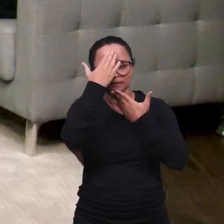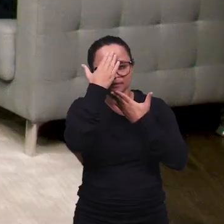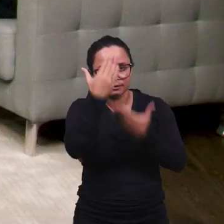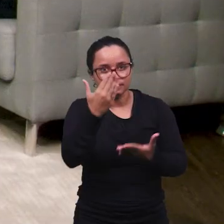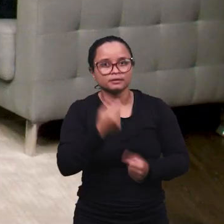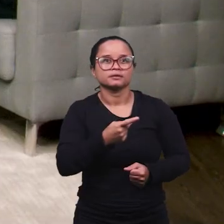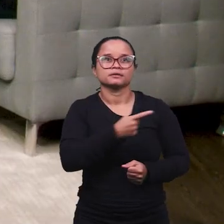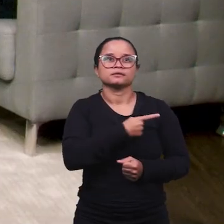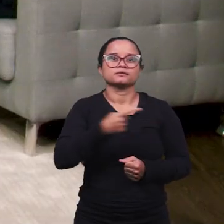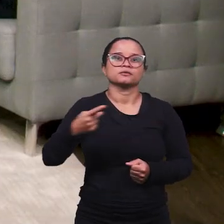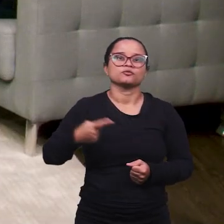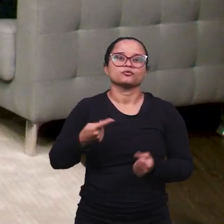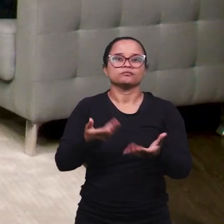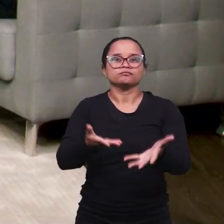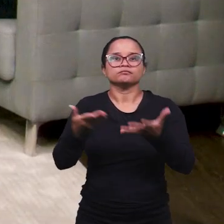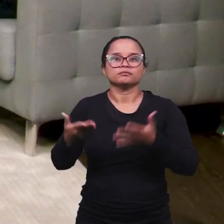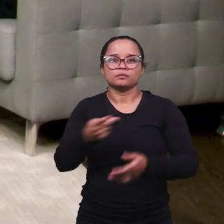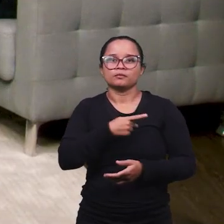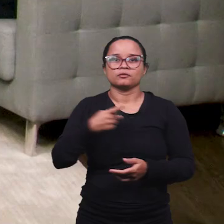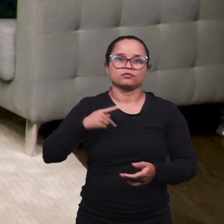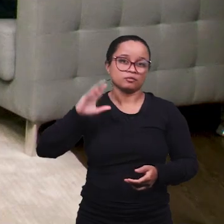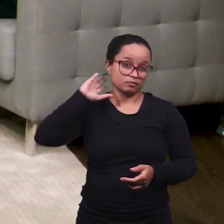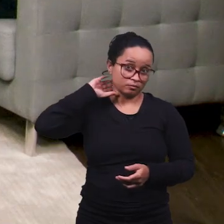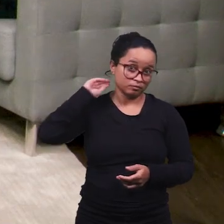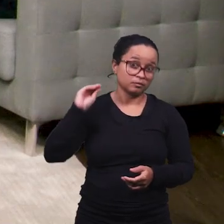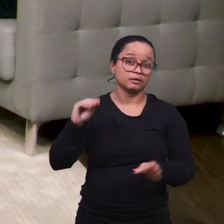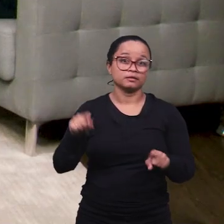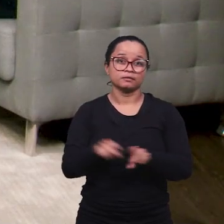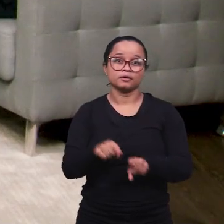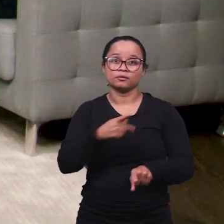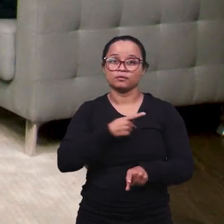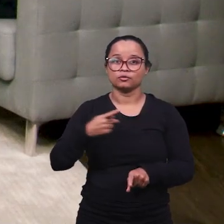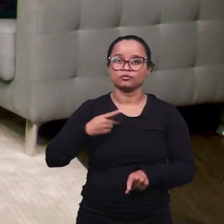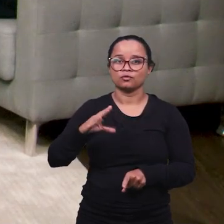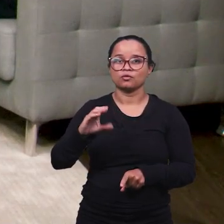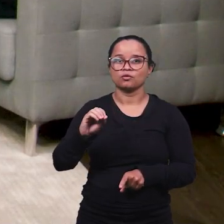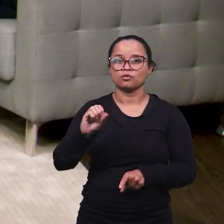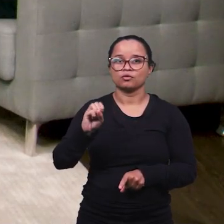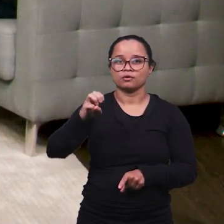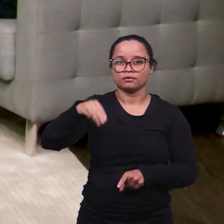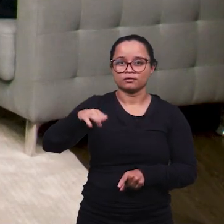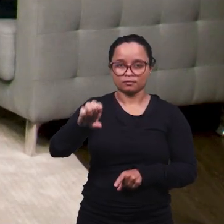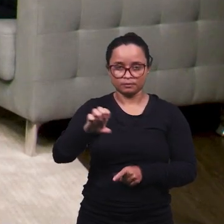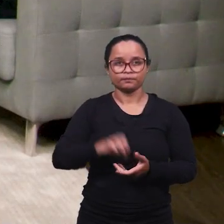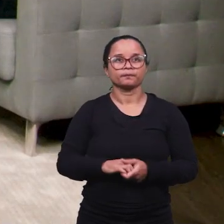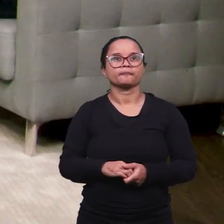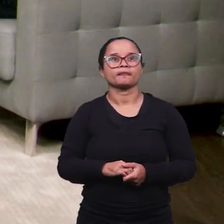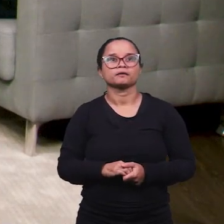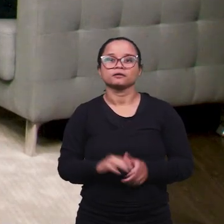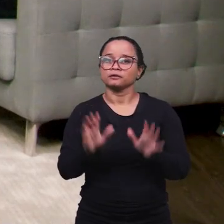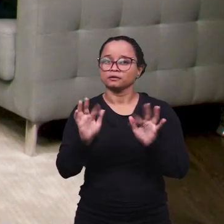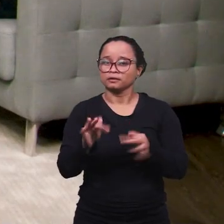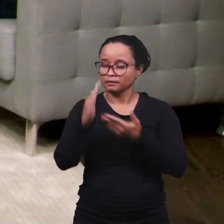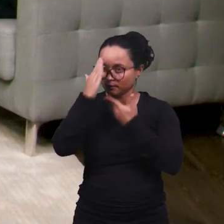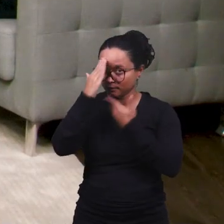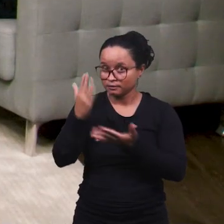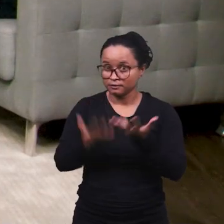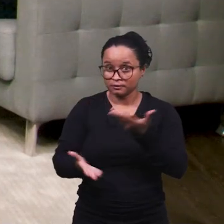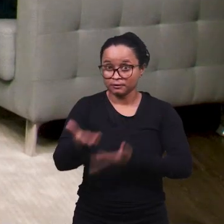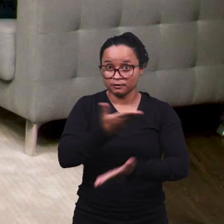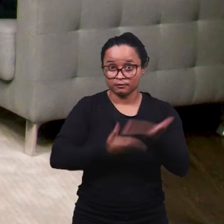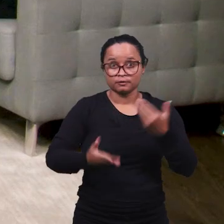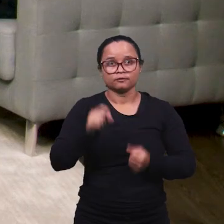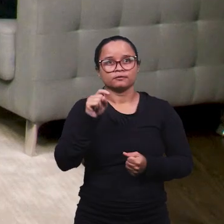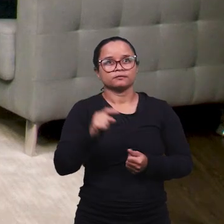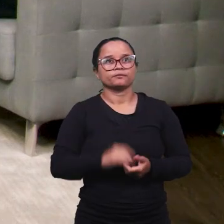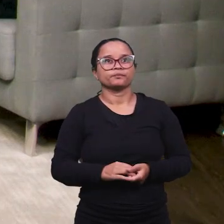a participação dos pastores convidados, Pastor Bísio e Pastor Cosme. Façam suas considerações finais aqui.